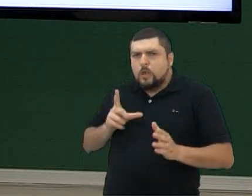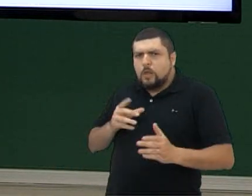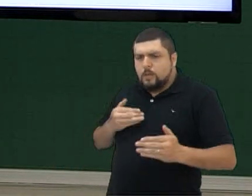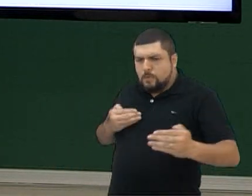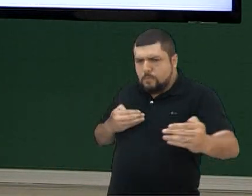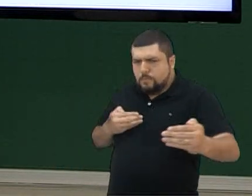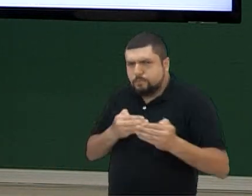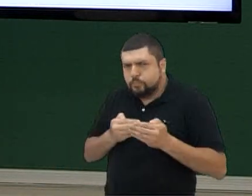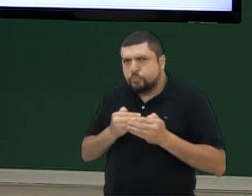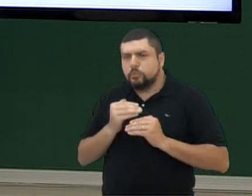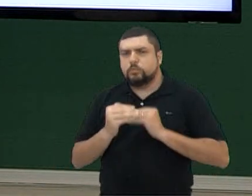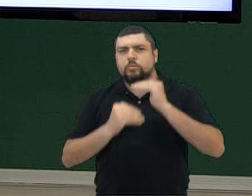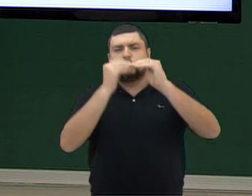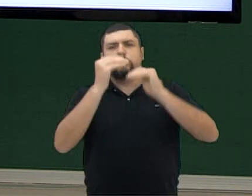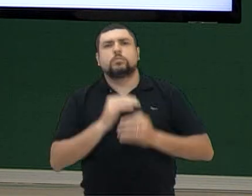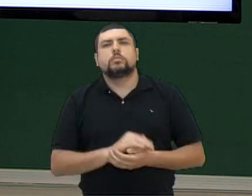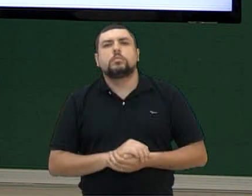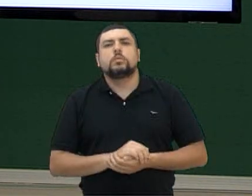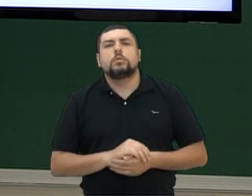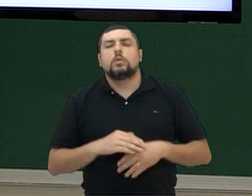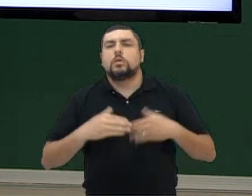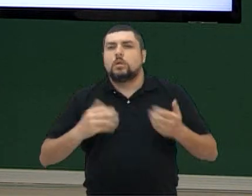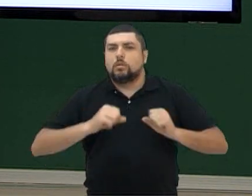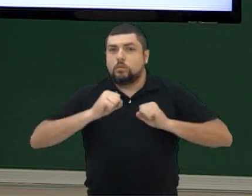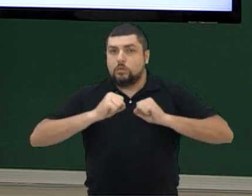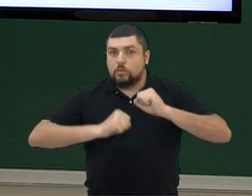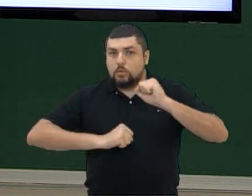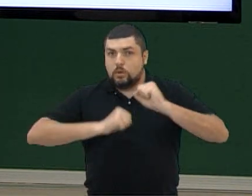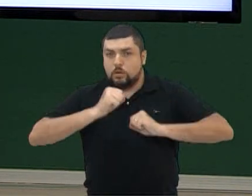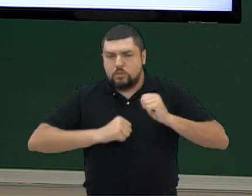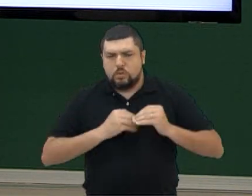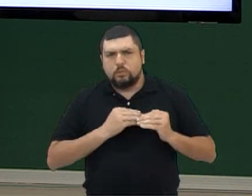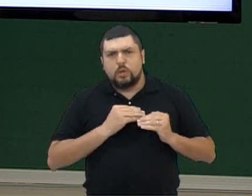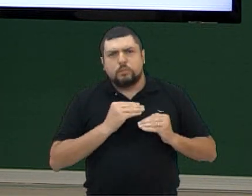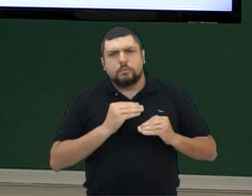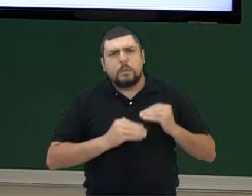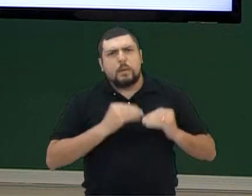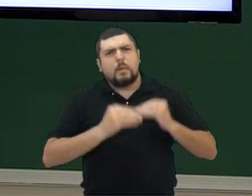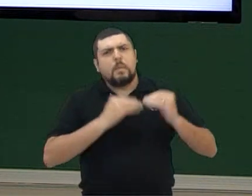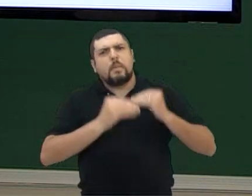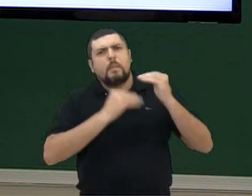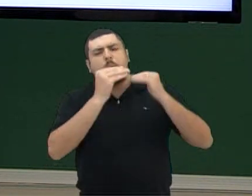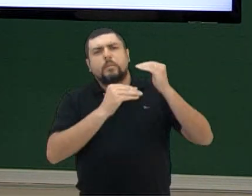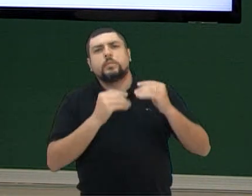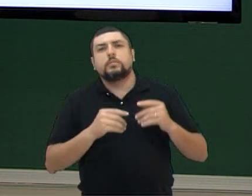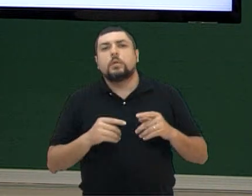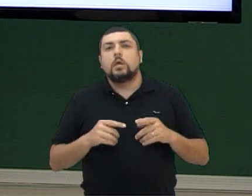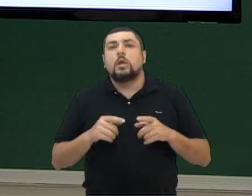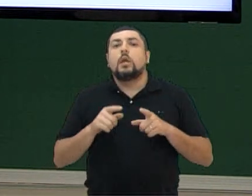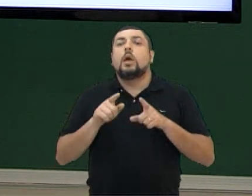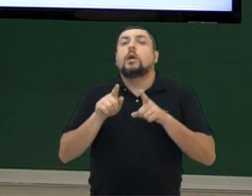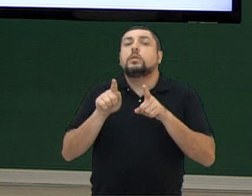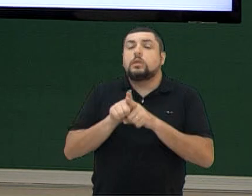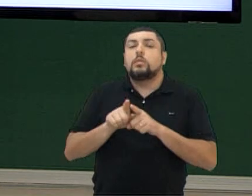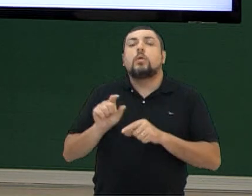que foi promovido pelo crescimento da industrialização no Brasil, ele foi acompanhado também pelo crescimento da